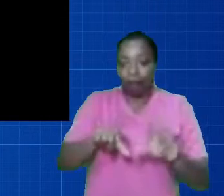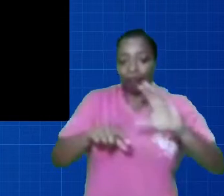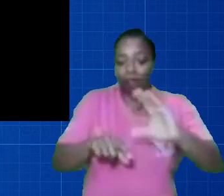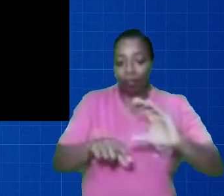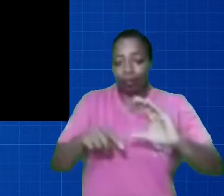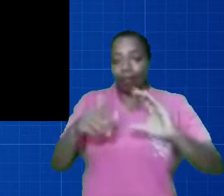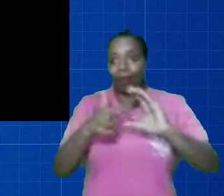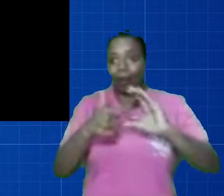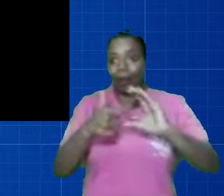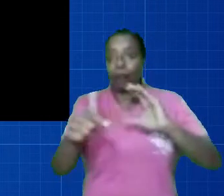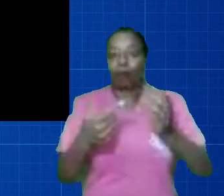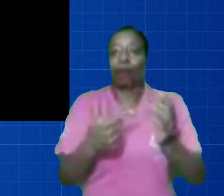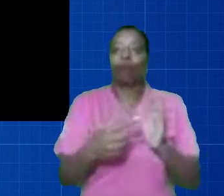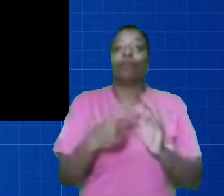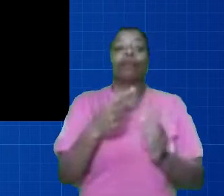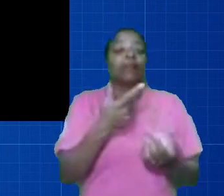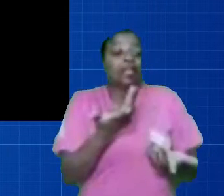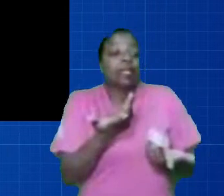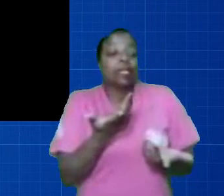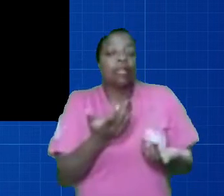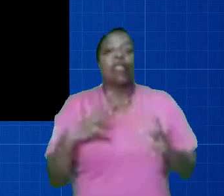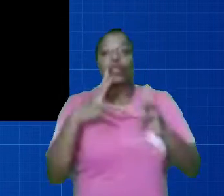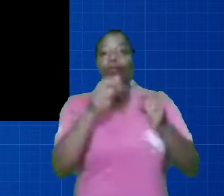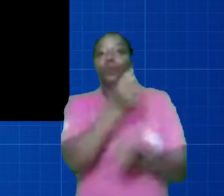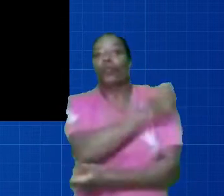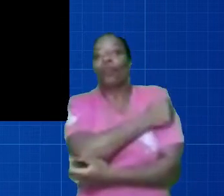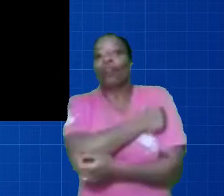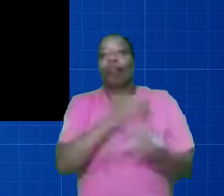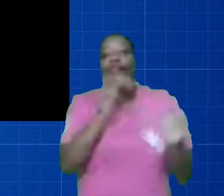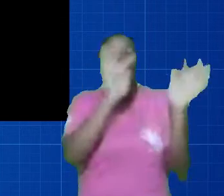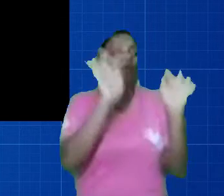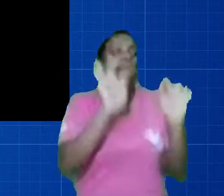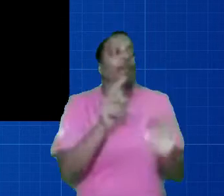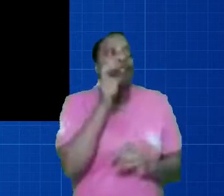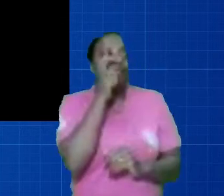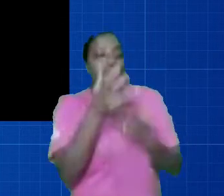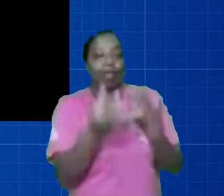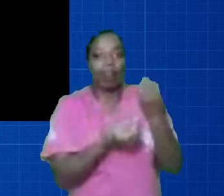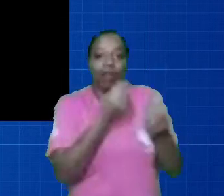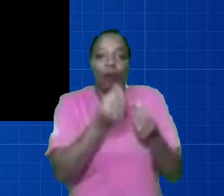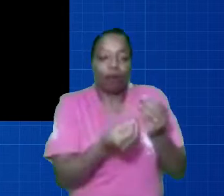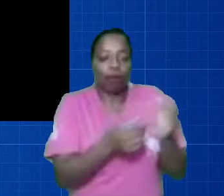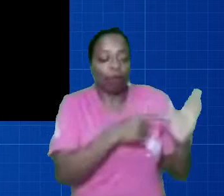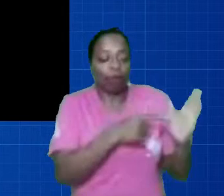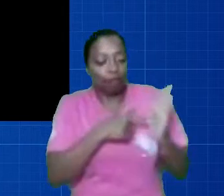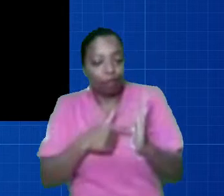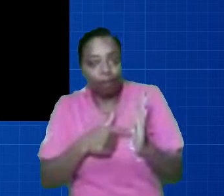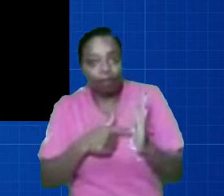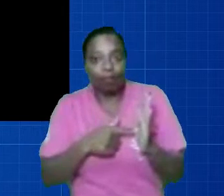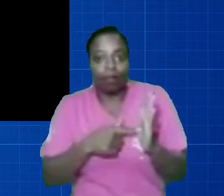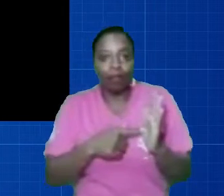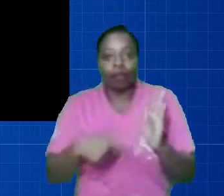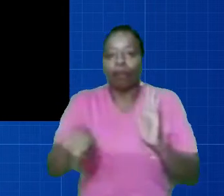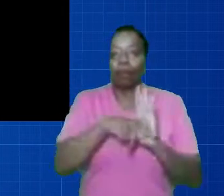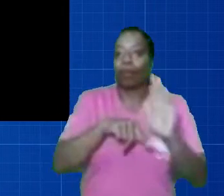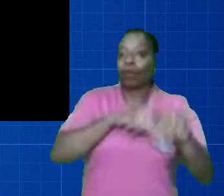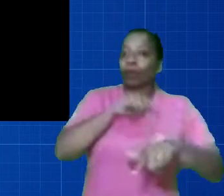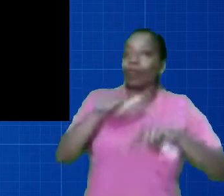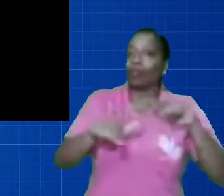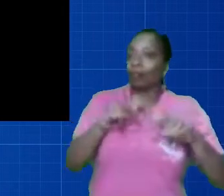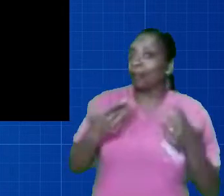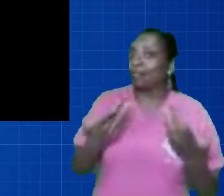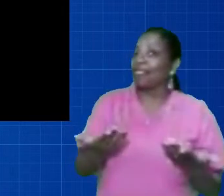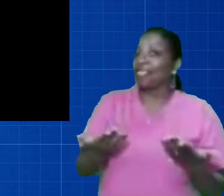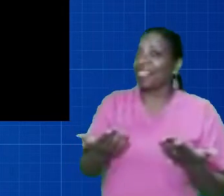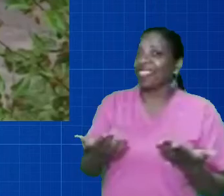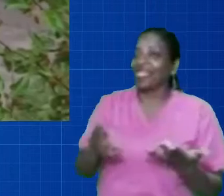esse resultado que às vezes na escola a gente acaba não conseguindo, né? Até pelo número de alunos, né? E pela possibilidade de material